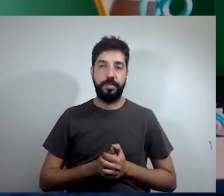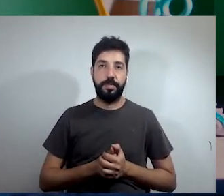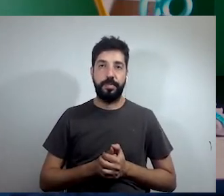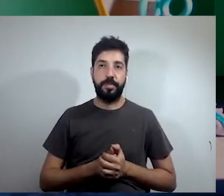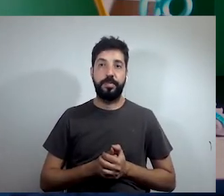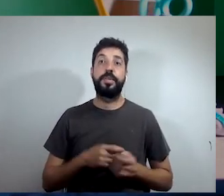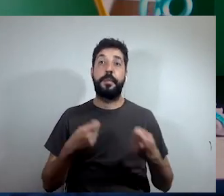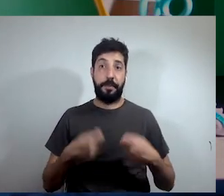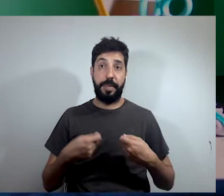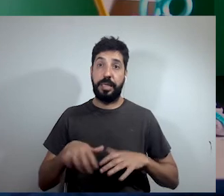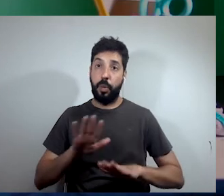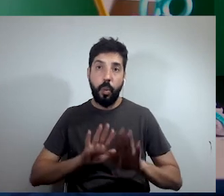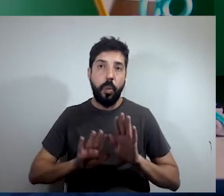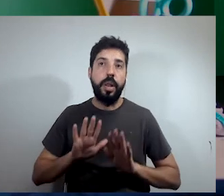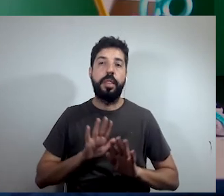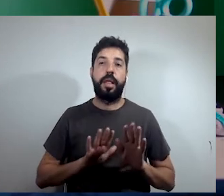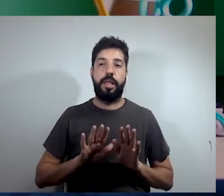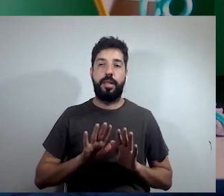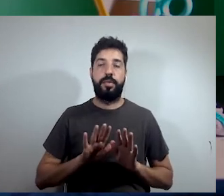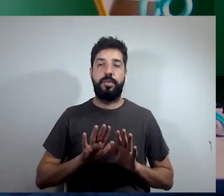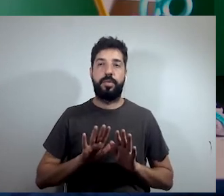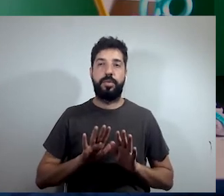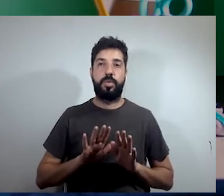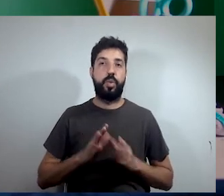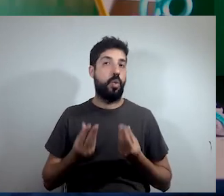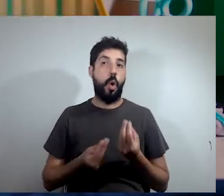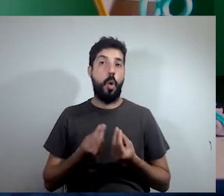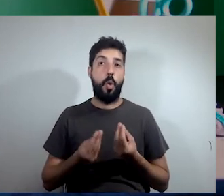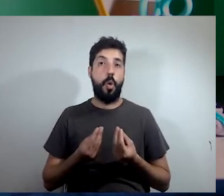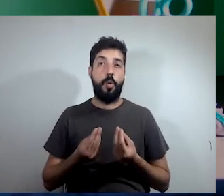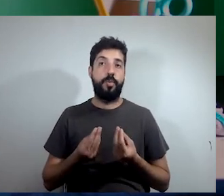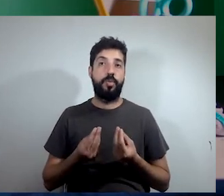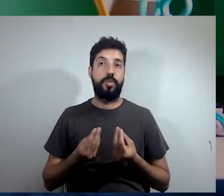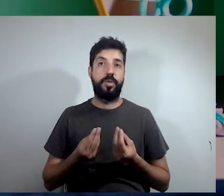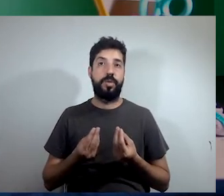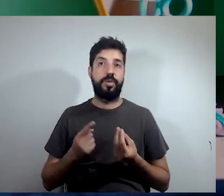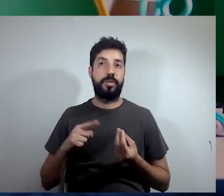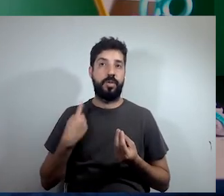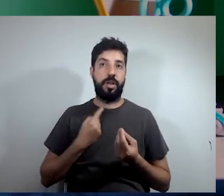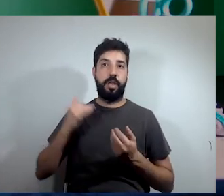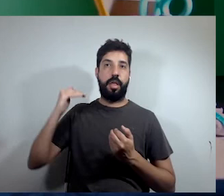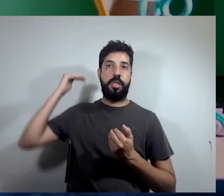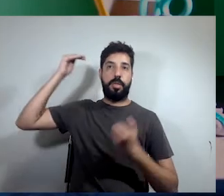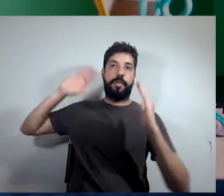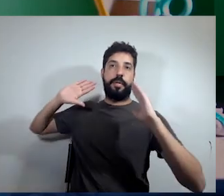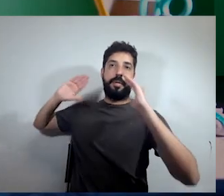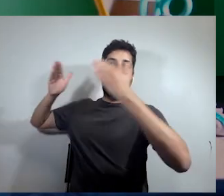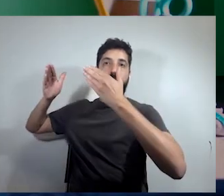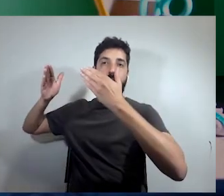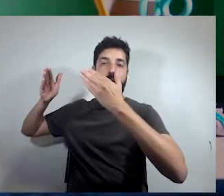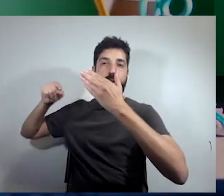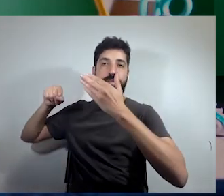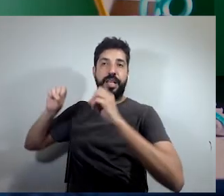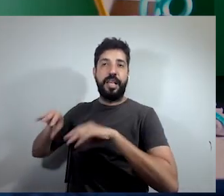A gente precisa tomar cuidado com a forma, às vezes adultocêntrica, a qual a gente